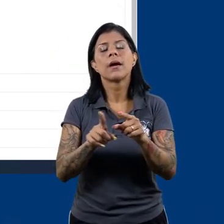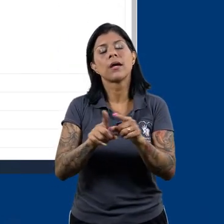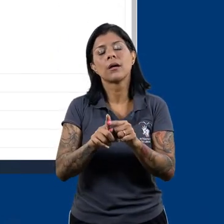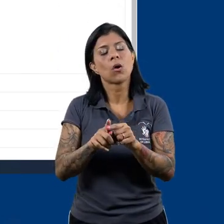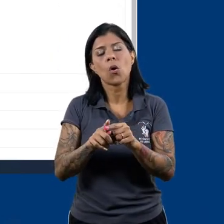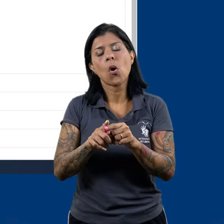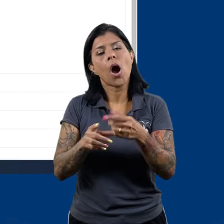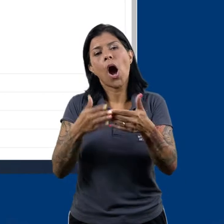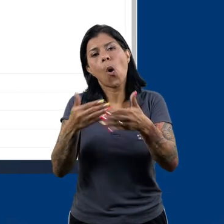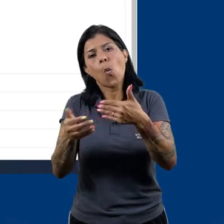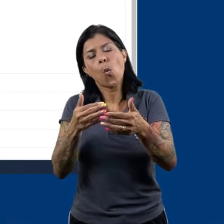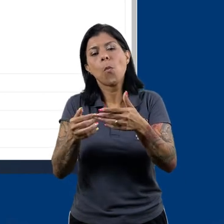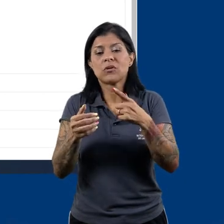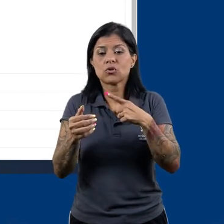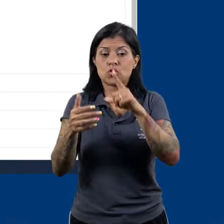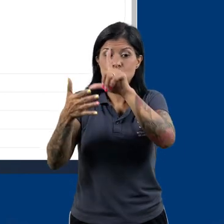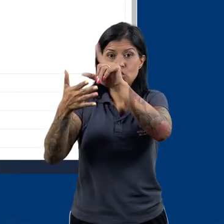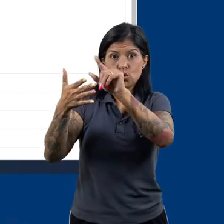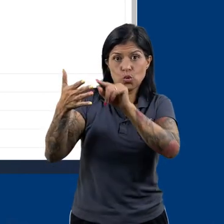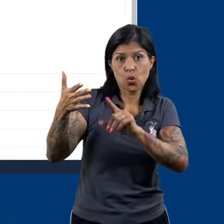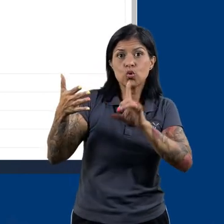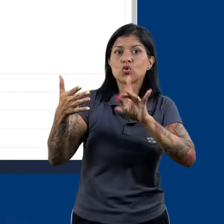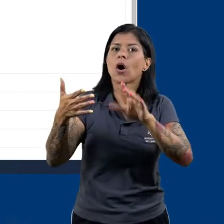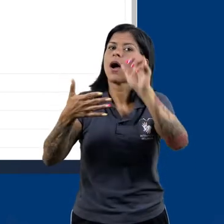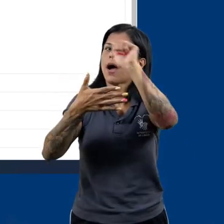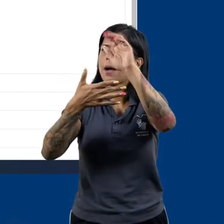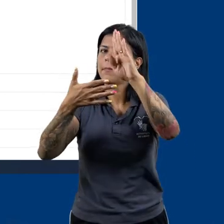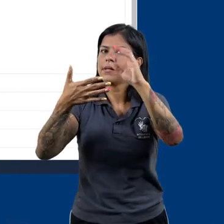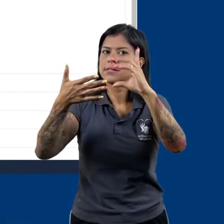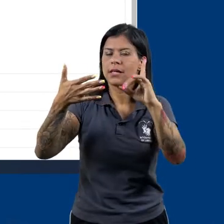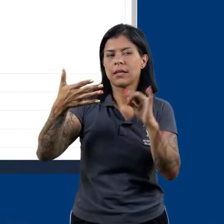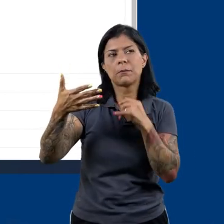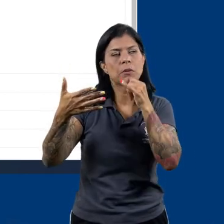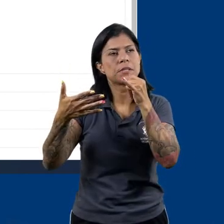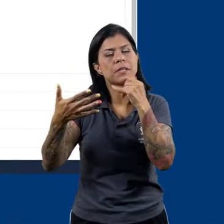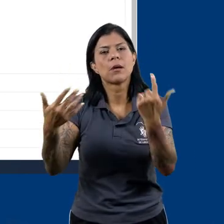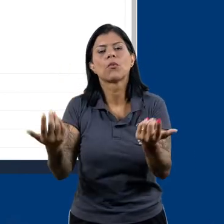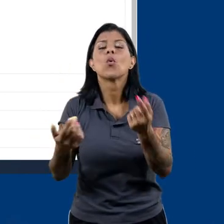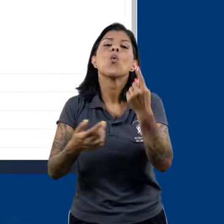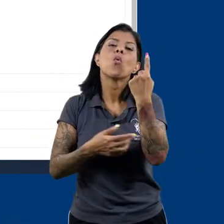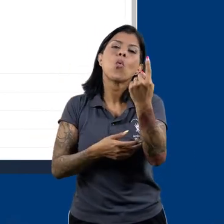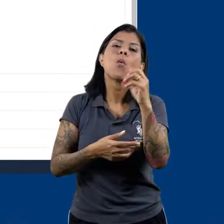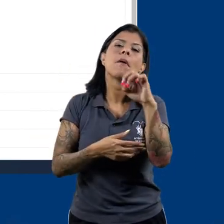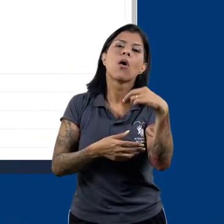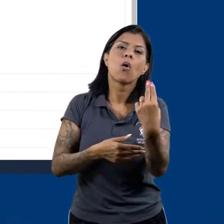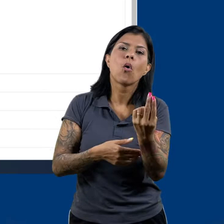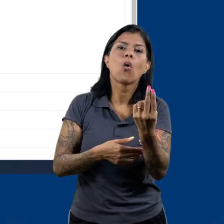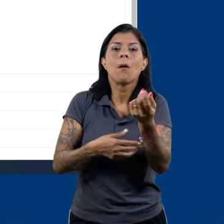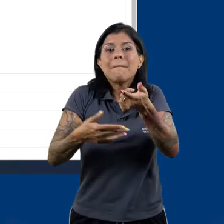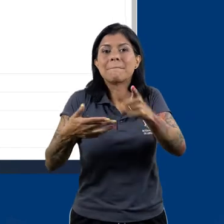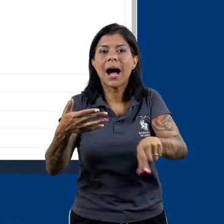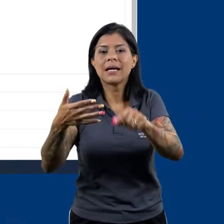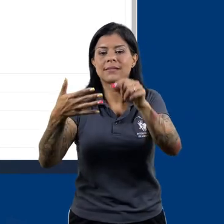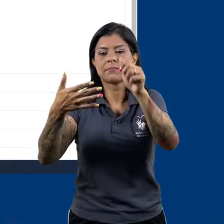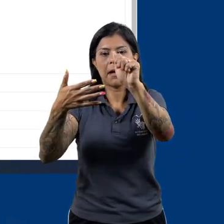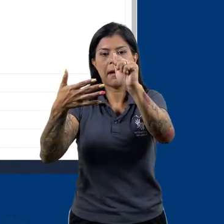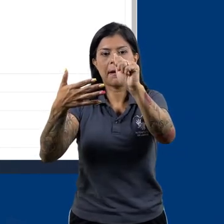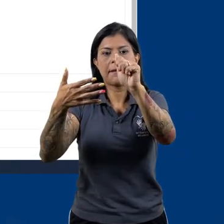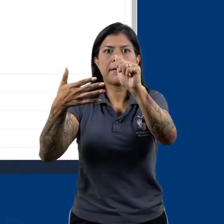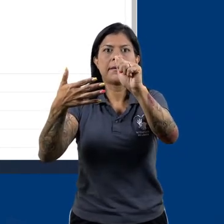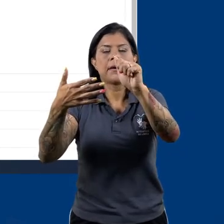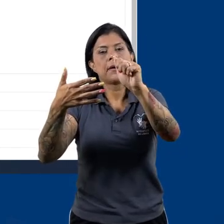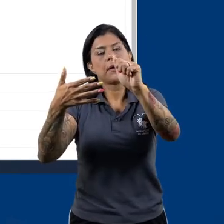como sua escolha como e uma ou mais questões